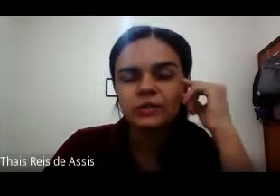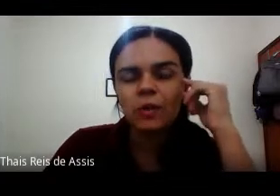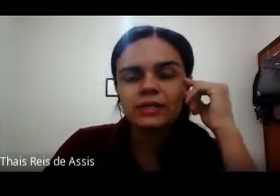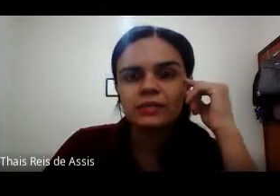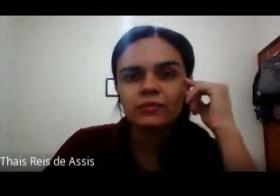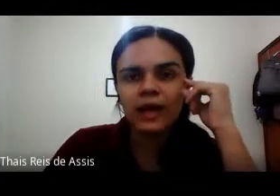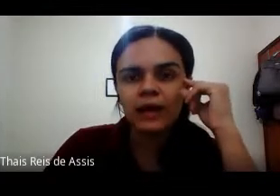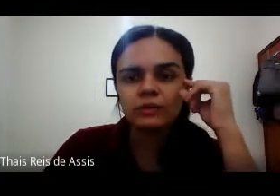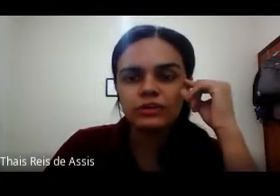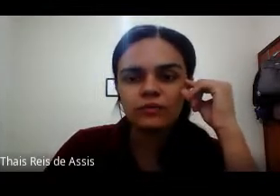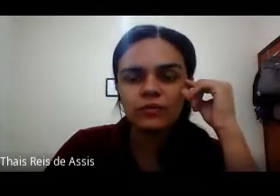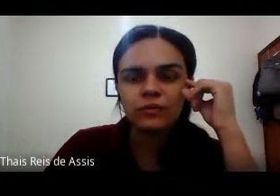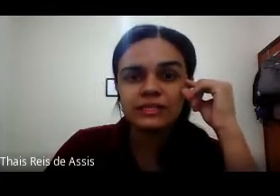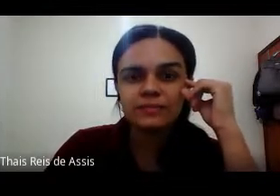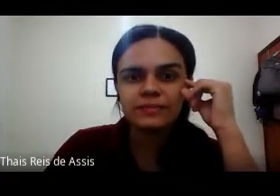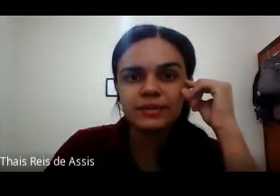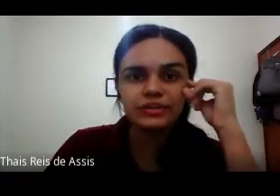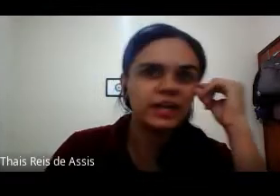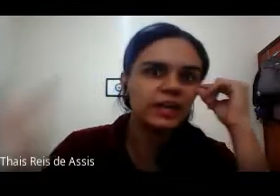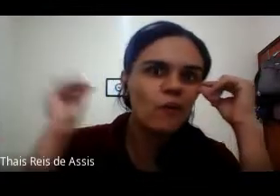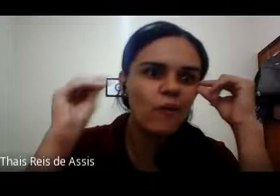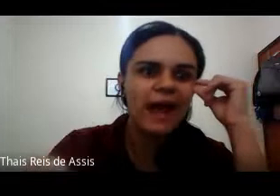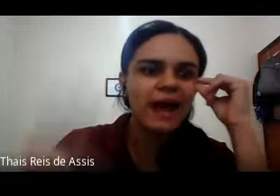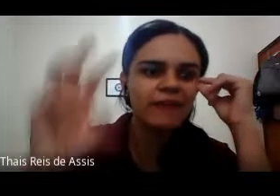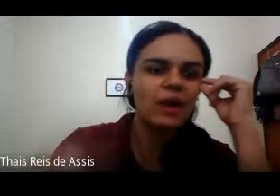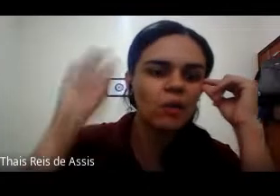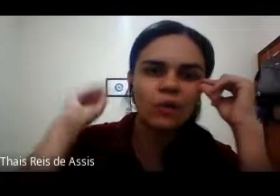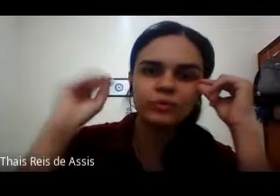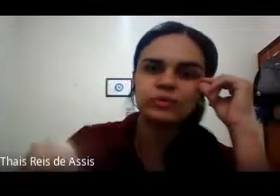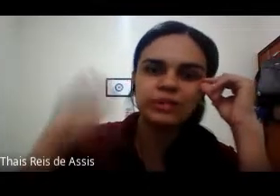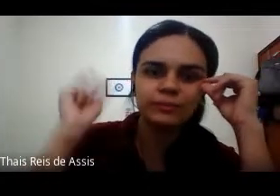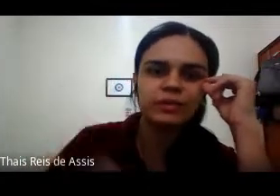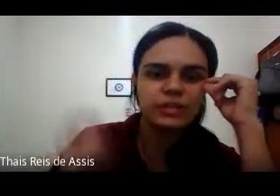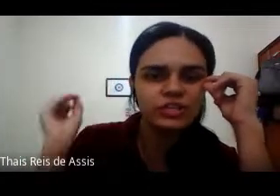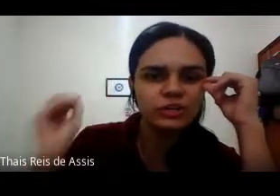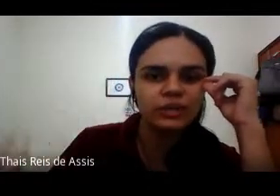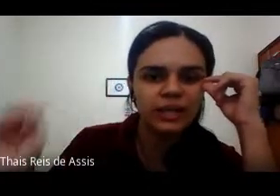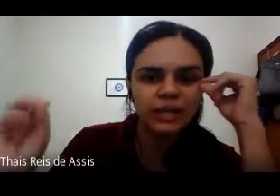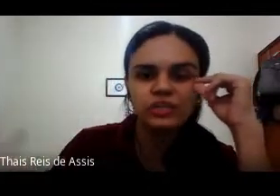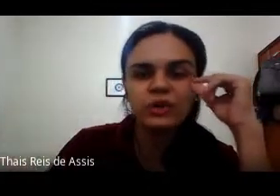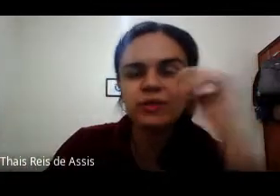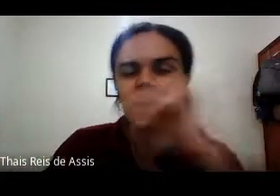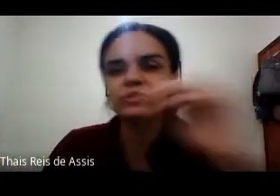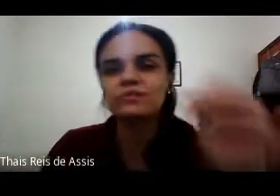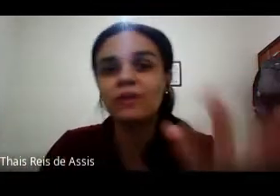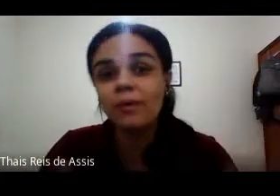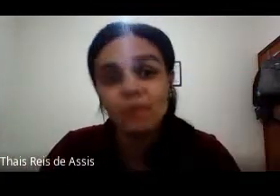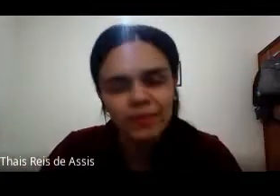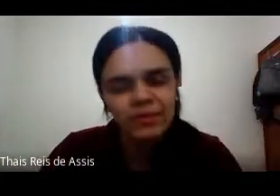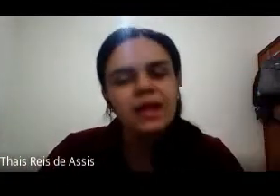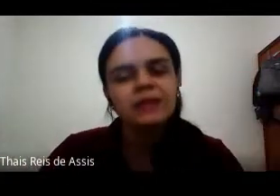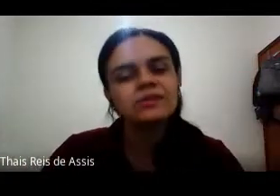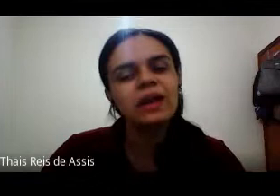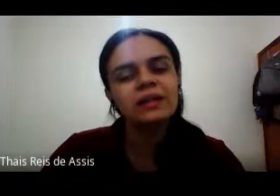da escola ser um lugar onde eu vou simplesmente querer inculcar valor, doutrina política, doutrina religiosa do aluno, de forma